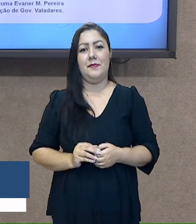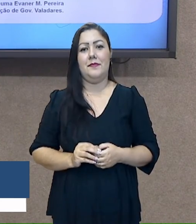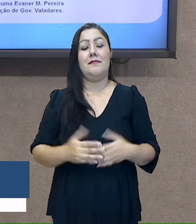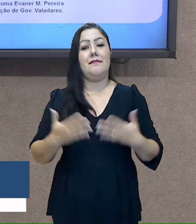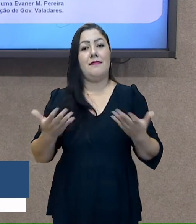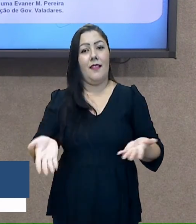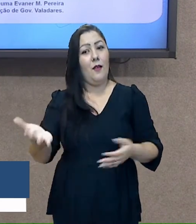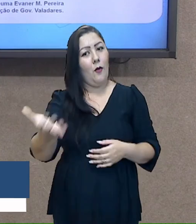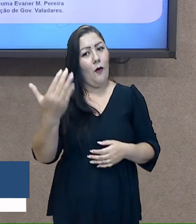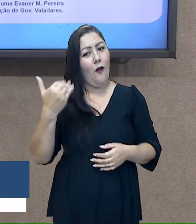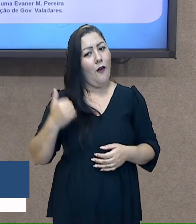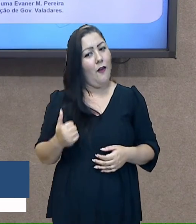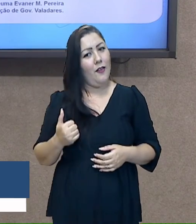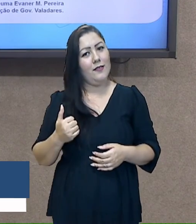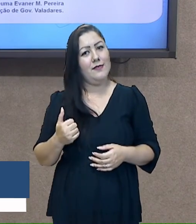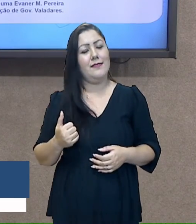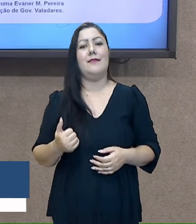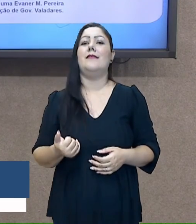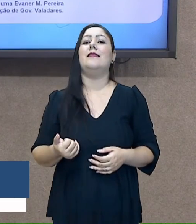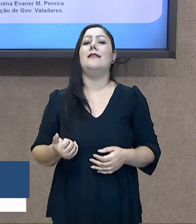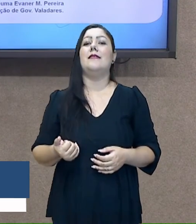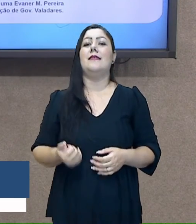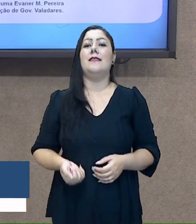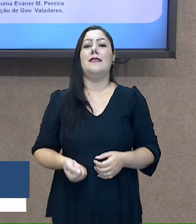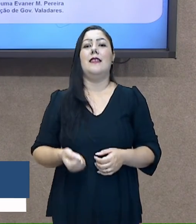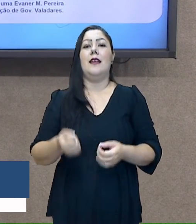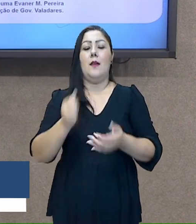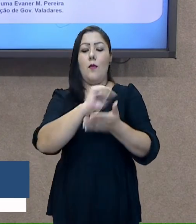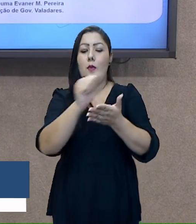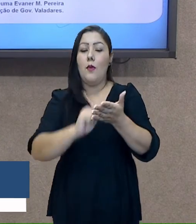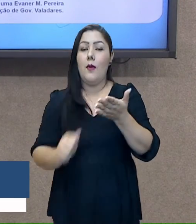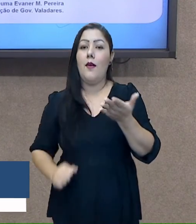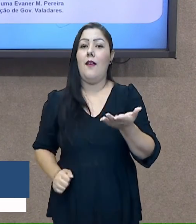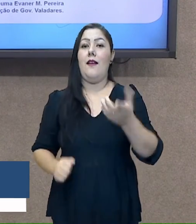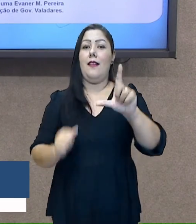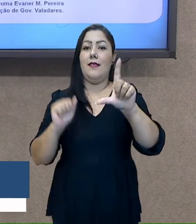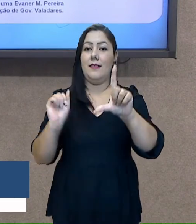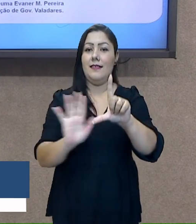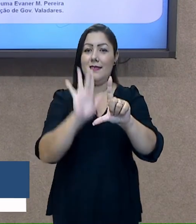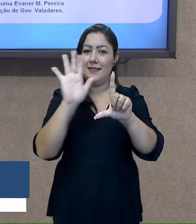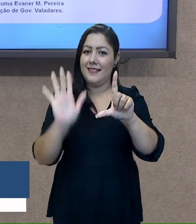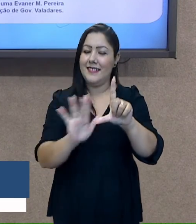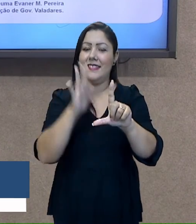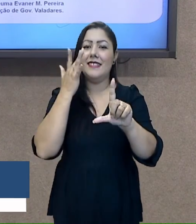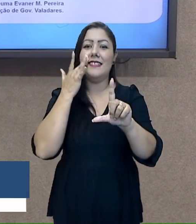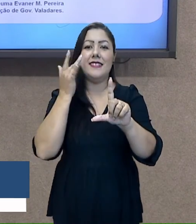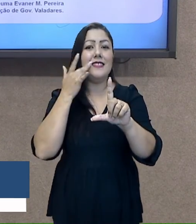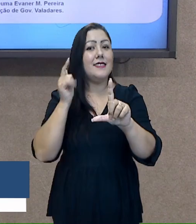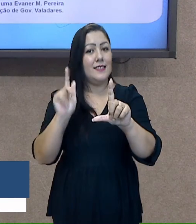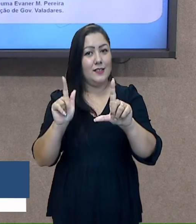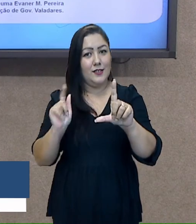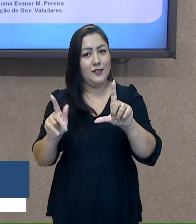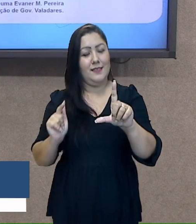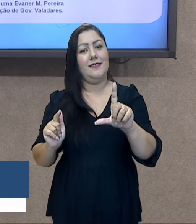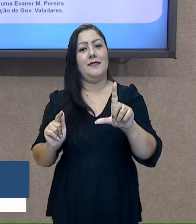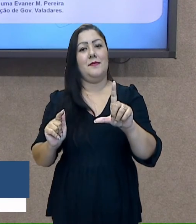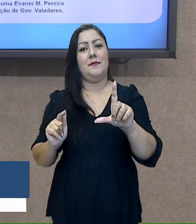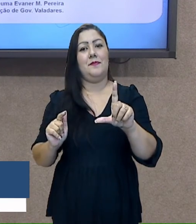eu convido você para acessar as nossas atividades na plataforma